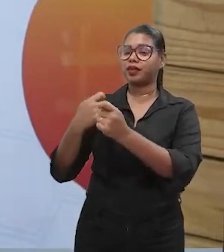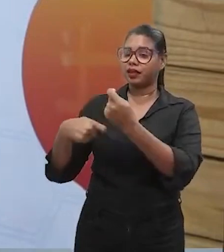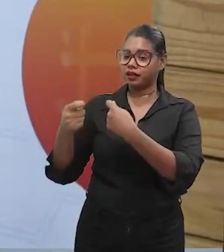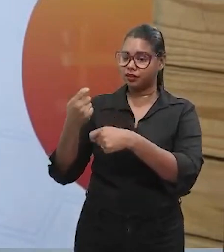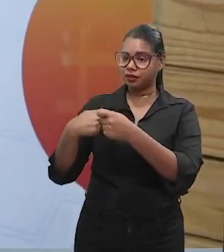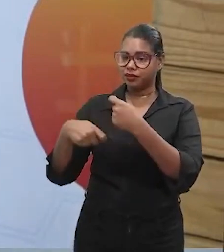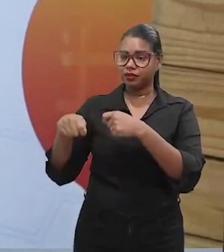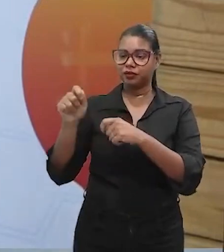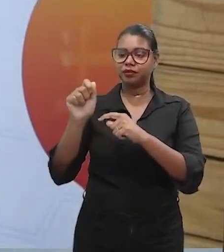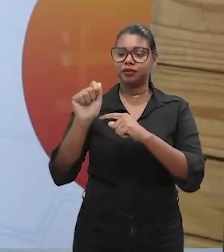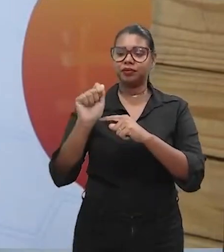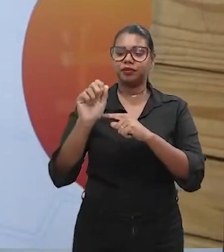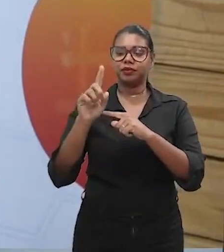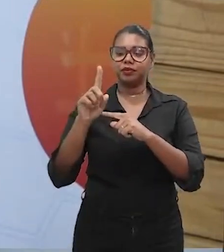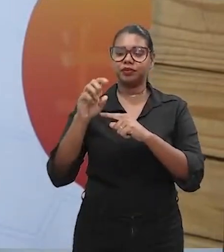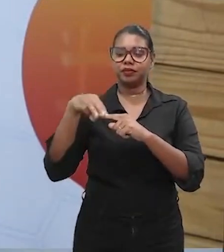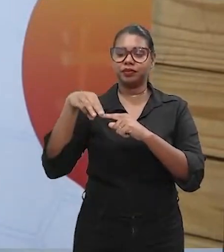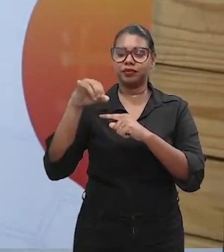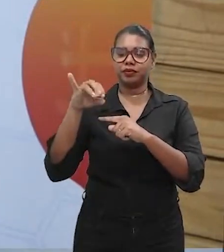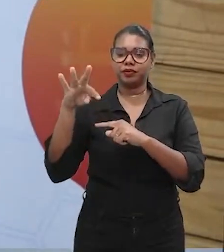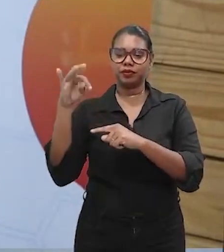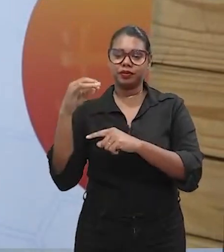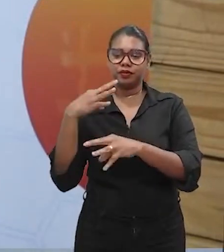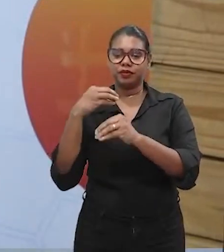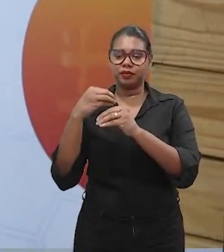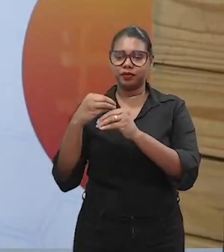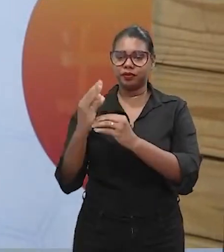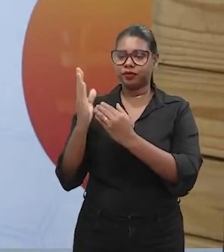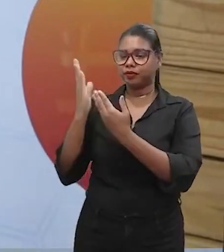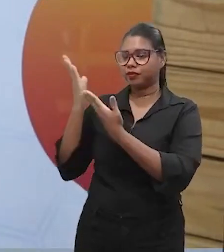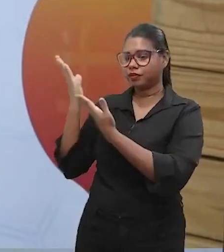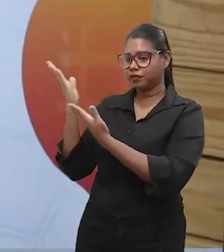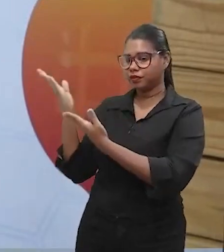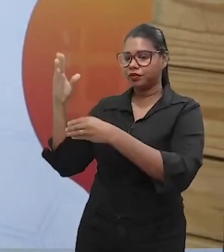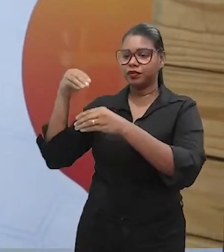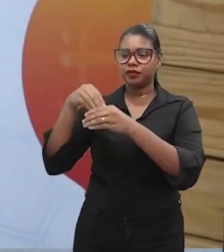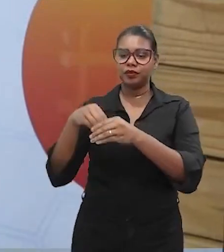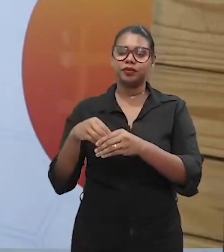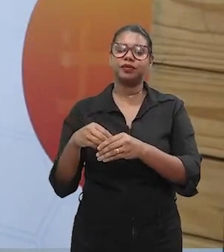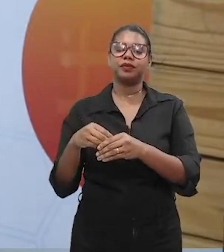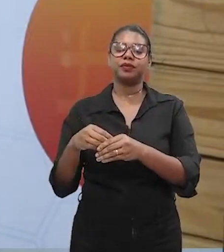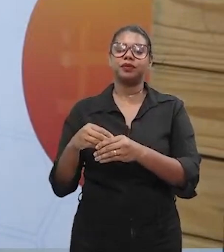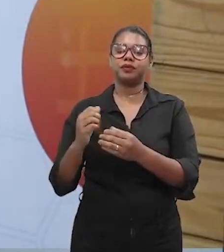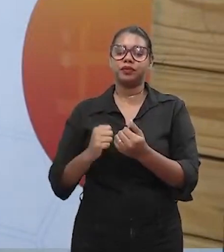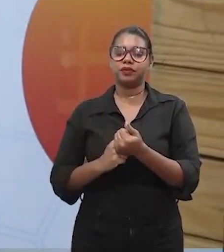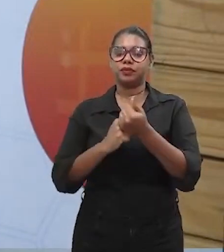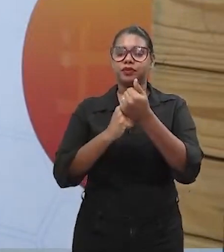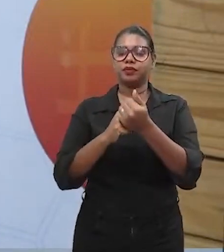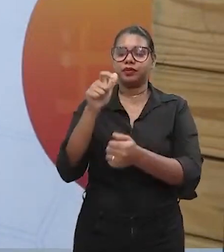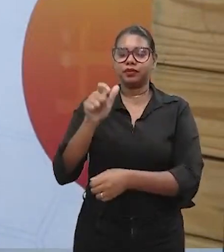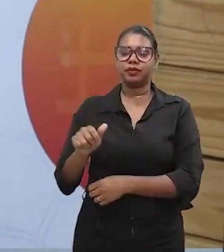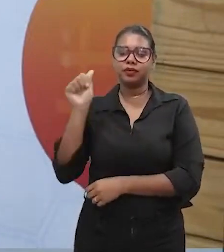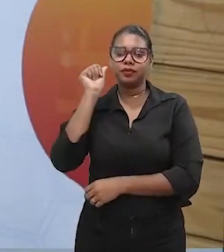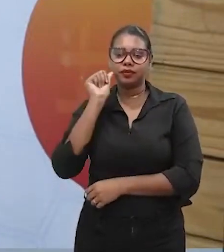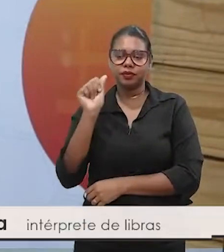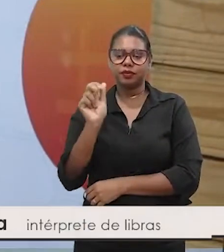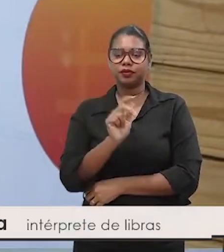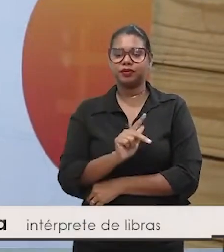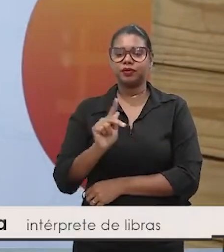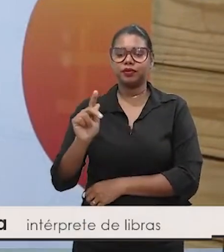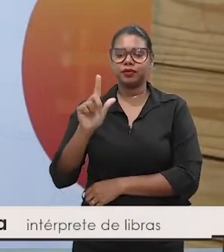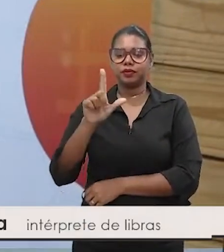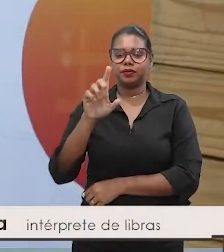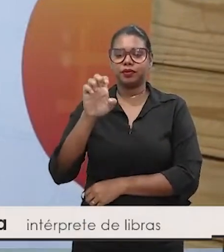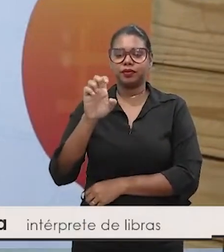que foi construída, produzida por mim com a ajuda da professora Letícia. Em